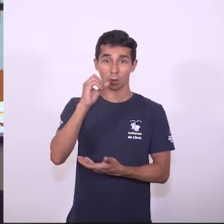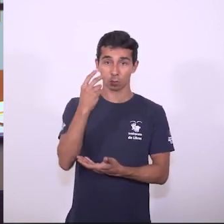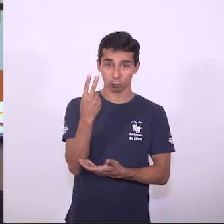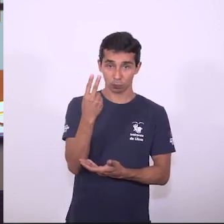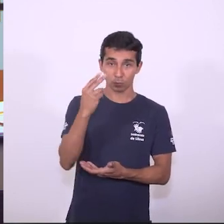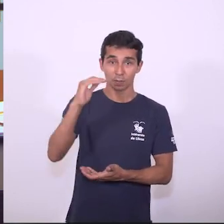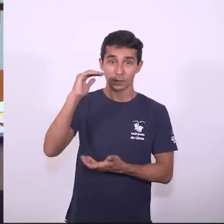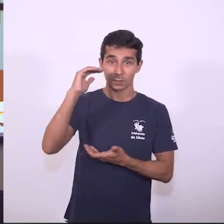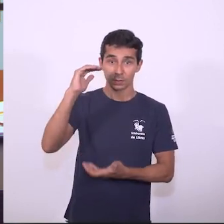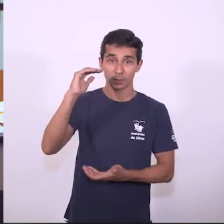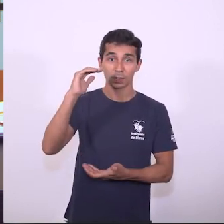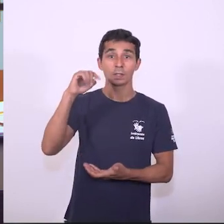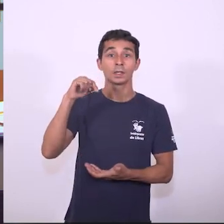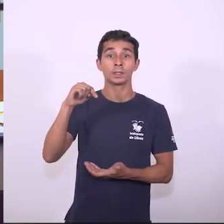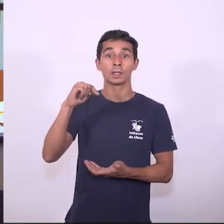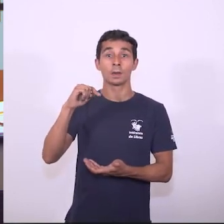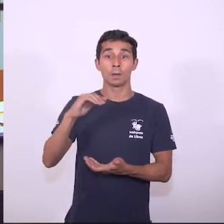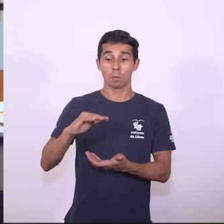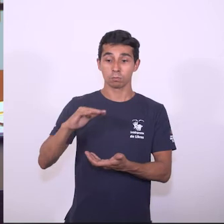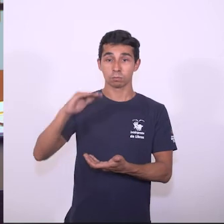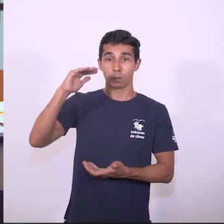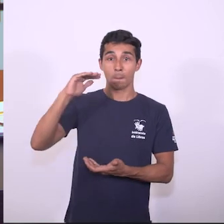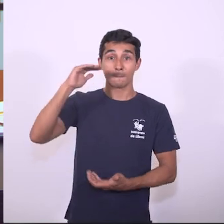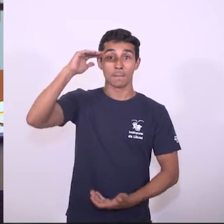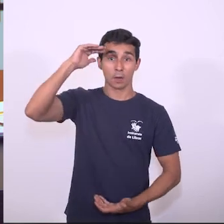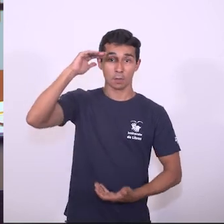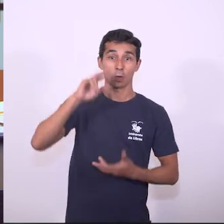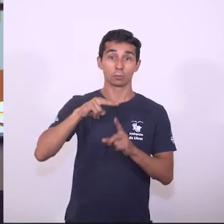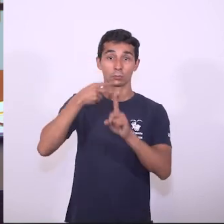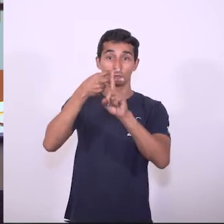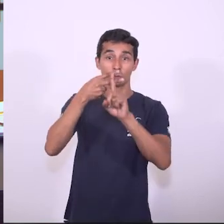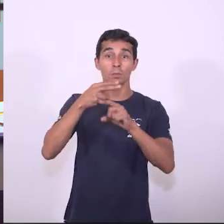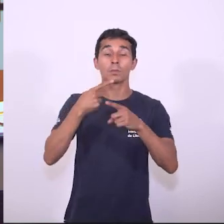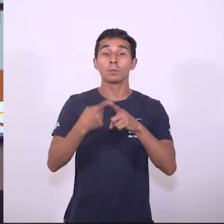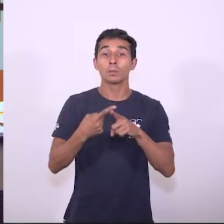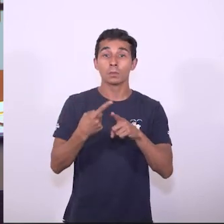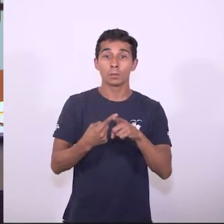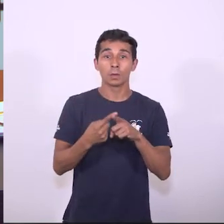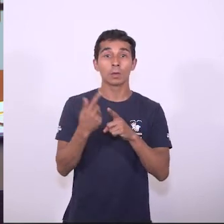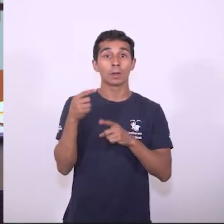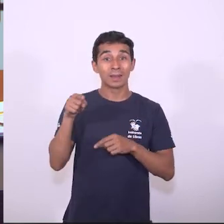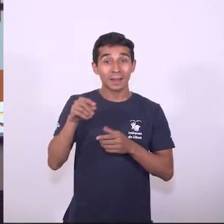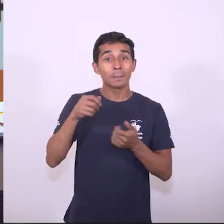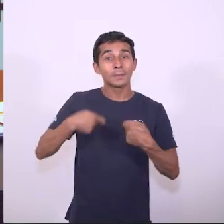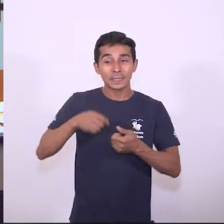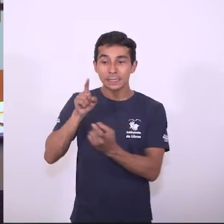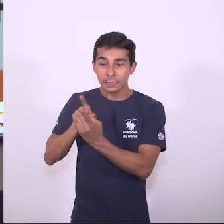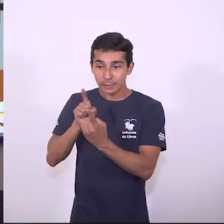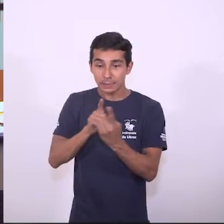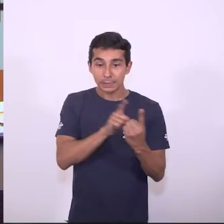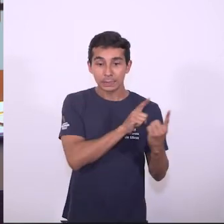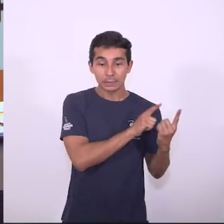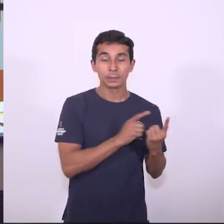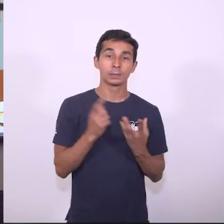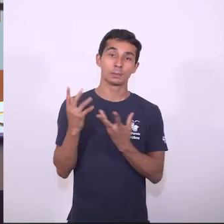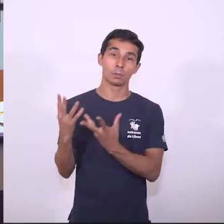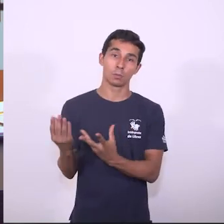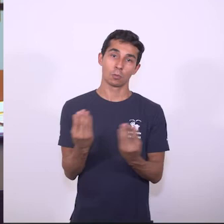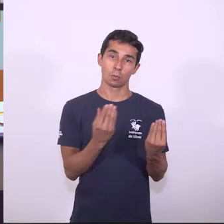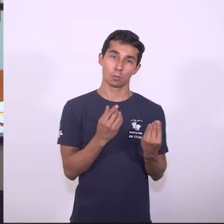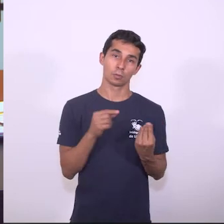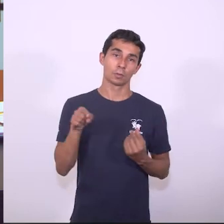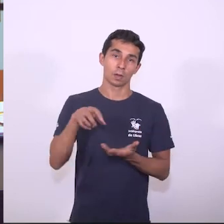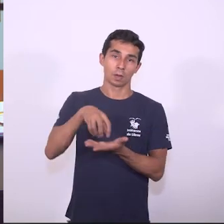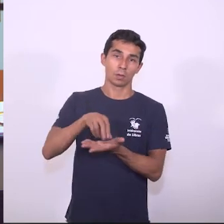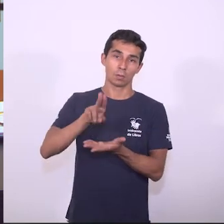a capacidade por conta do aumento do número de atendimentos que nós temos lá na UPA Hermelino Matarazzo, que hoje